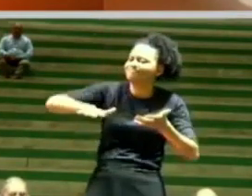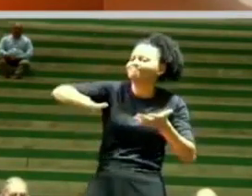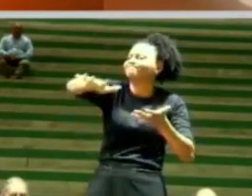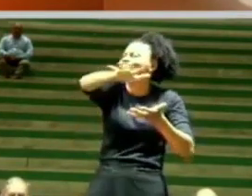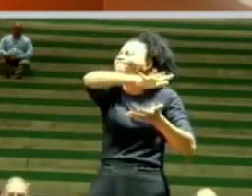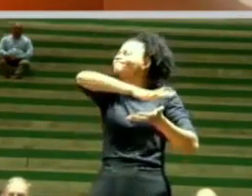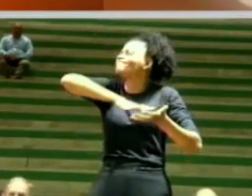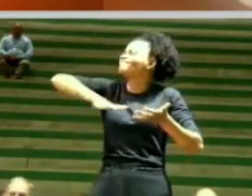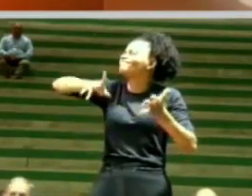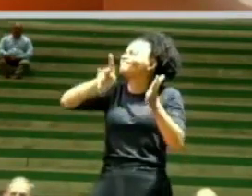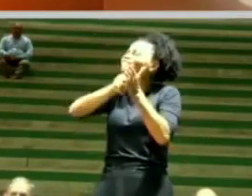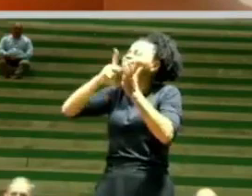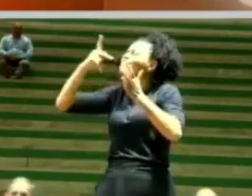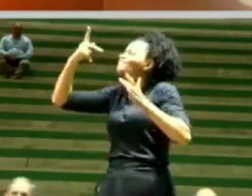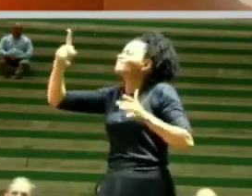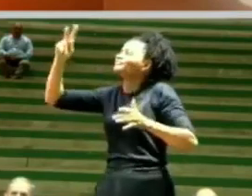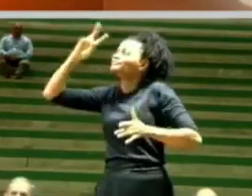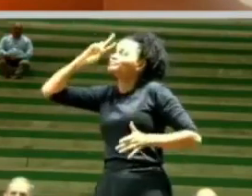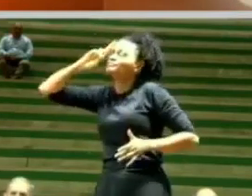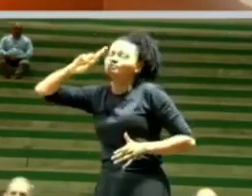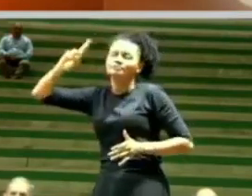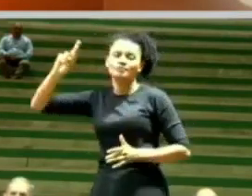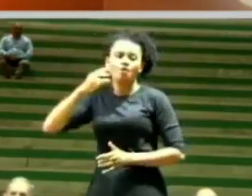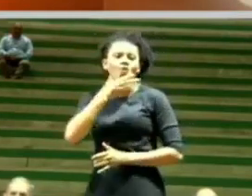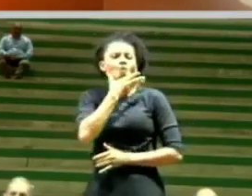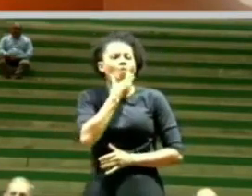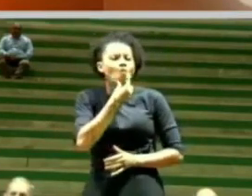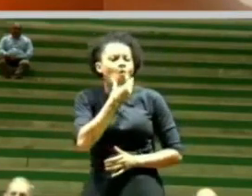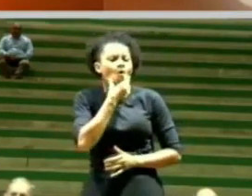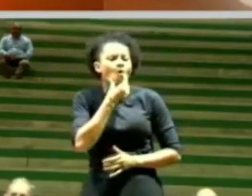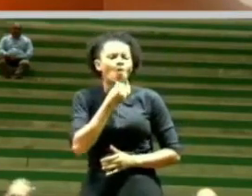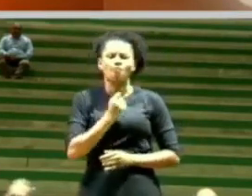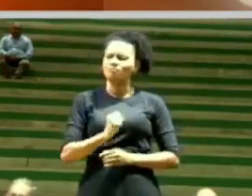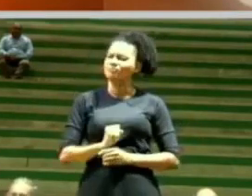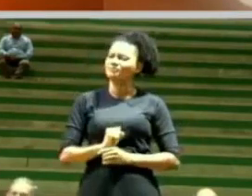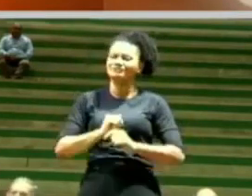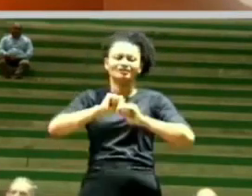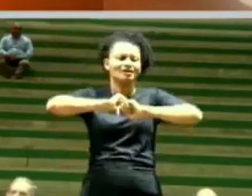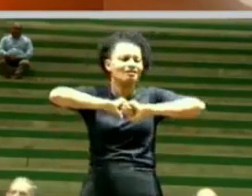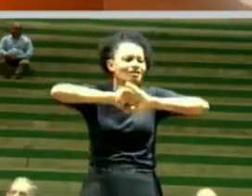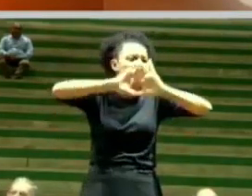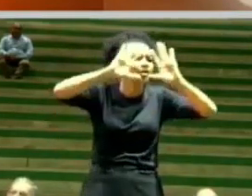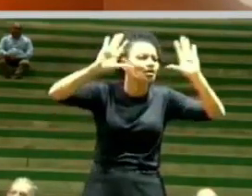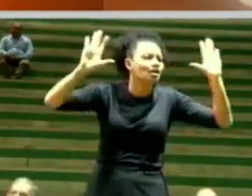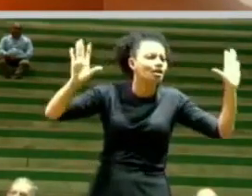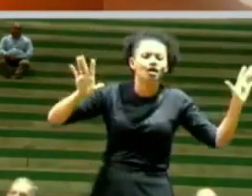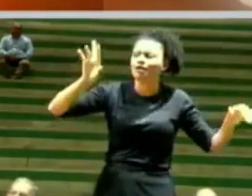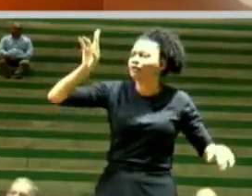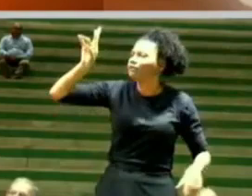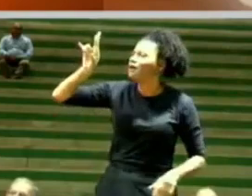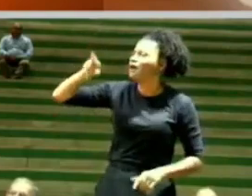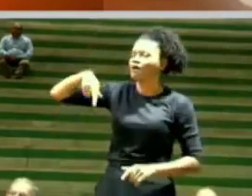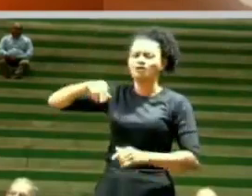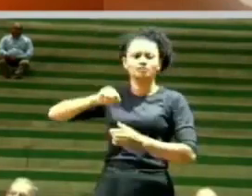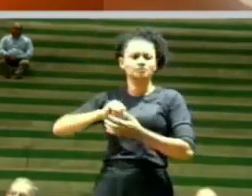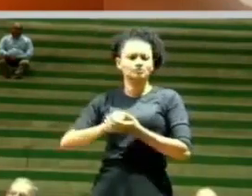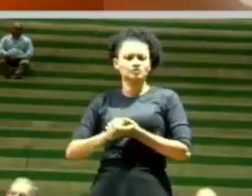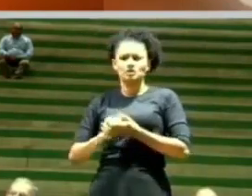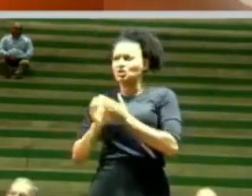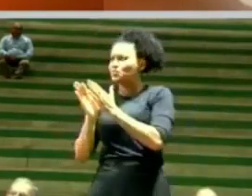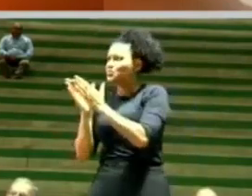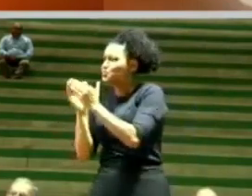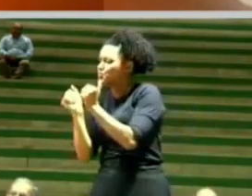tem razões claras, ele tem motivos claros, ele não pede